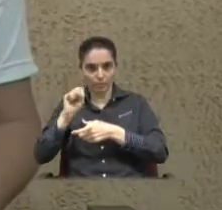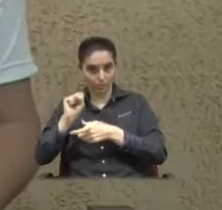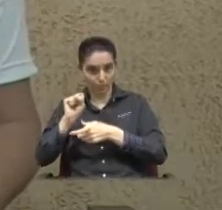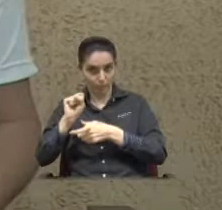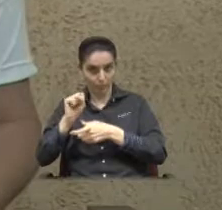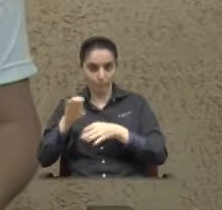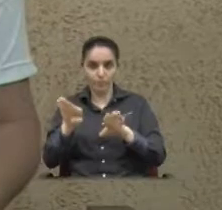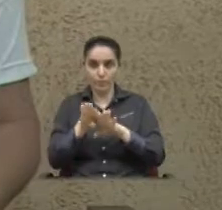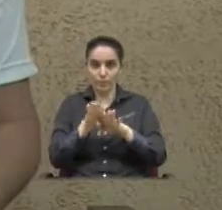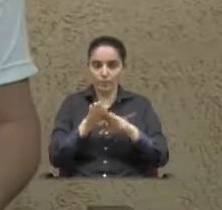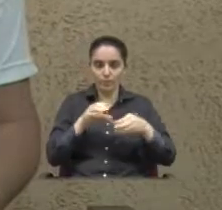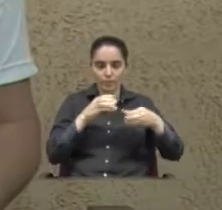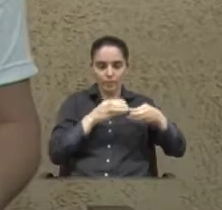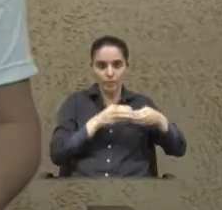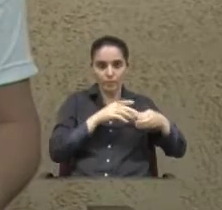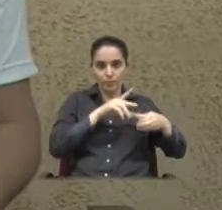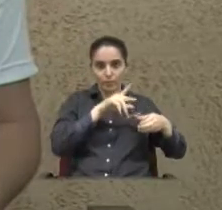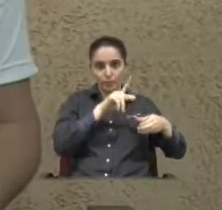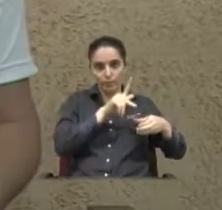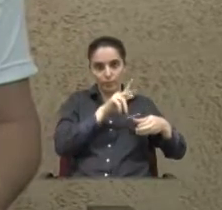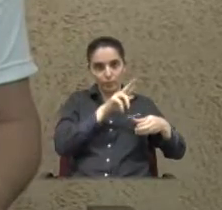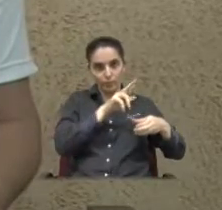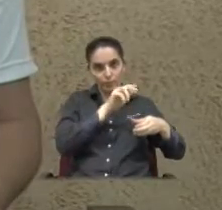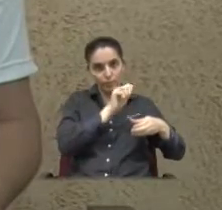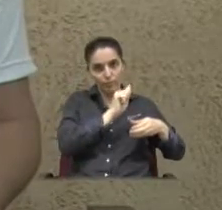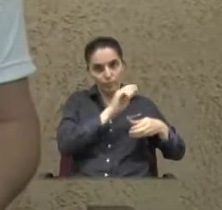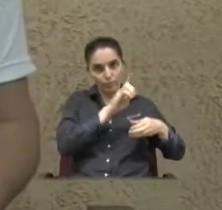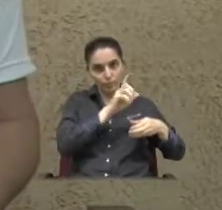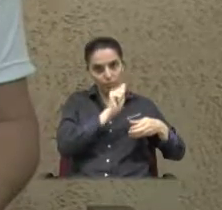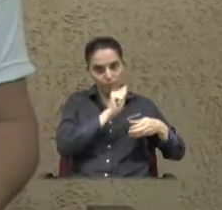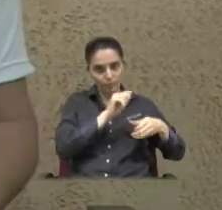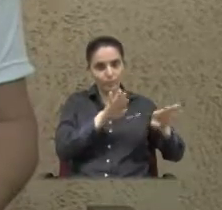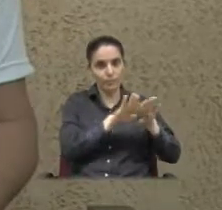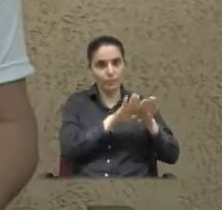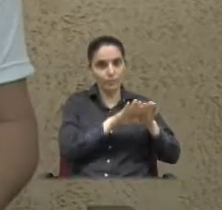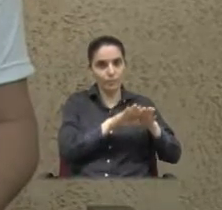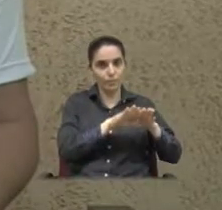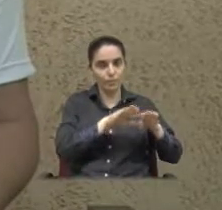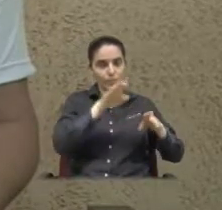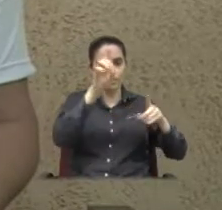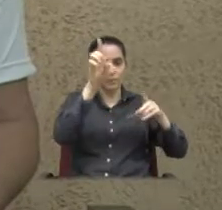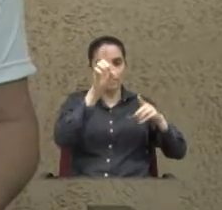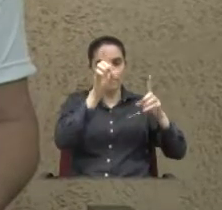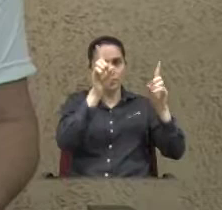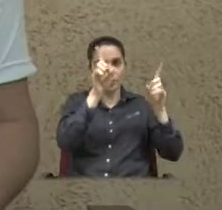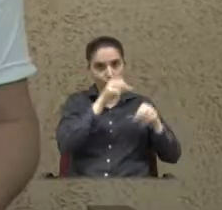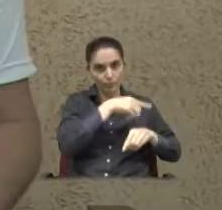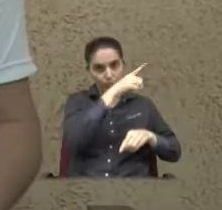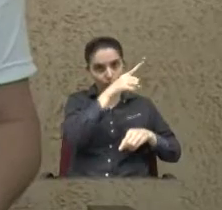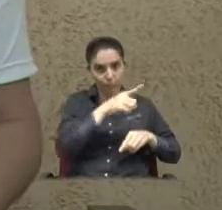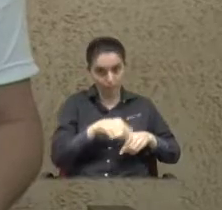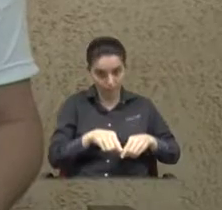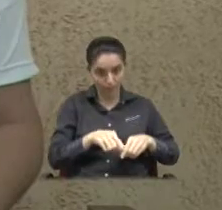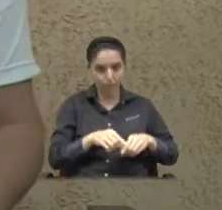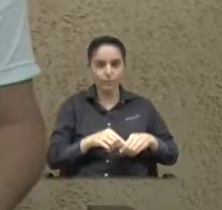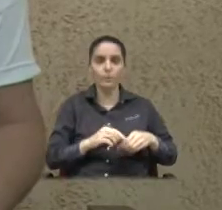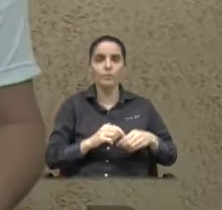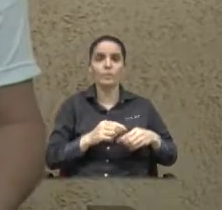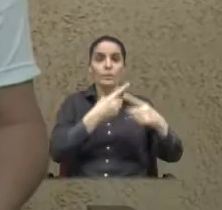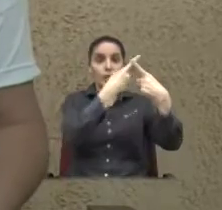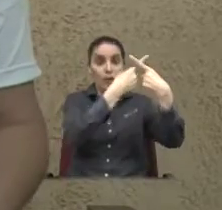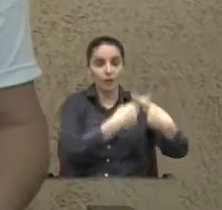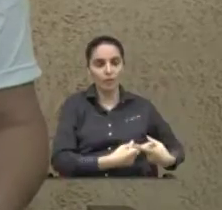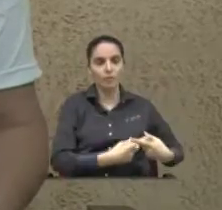no Prada, nos finais do campeonato amador, também haverá pontos de arrecadação de brinquedos na entrada